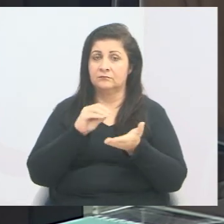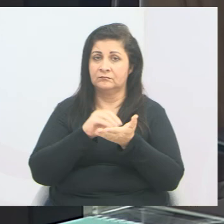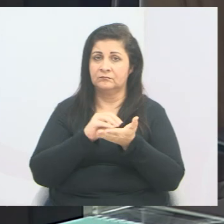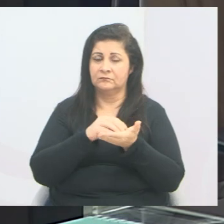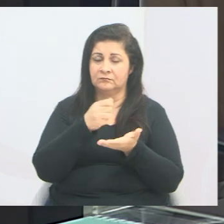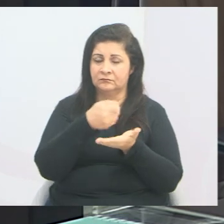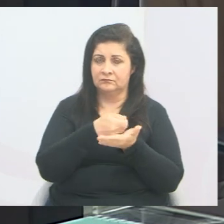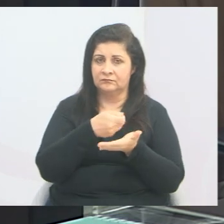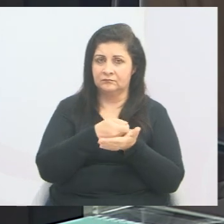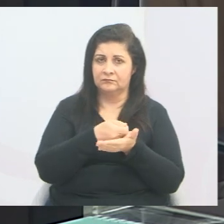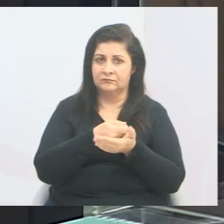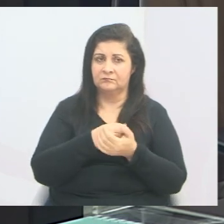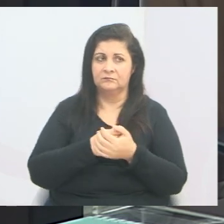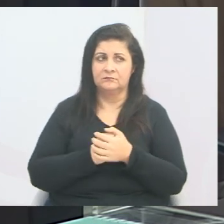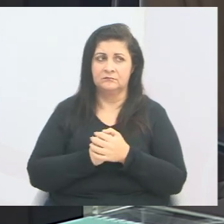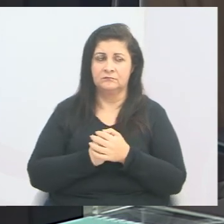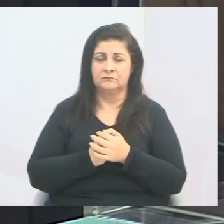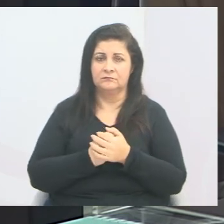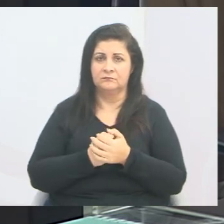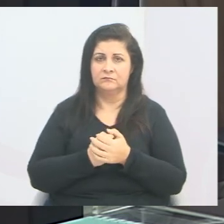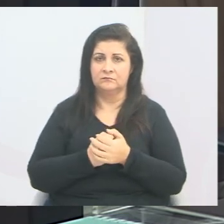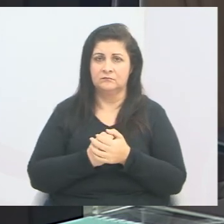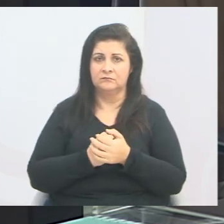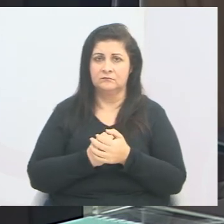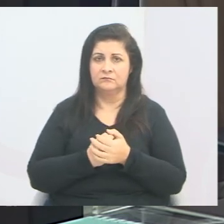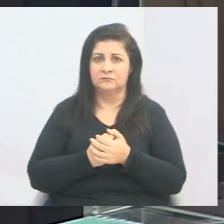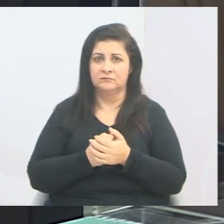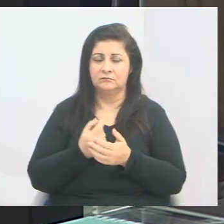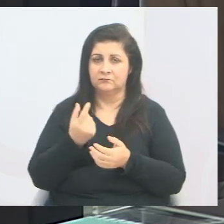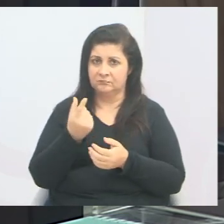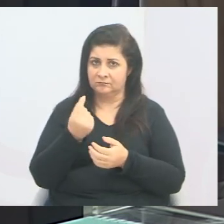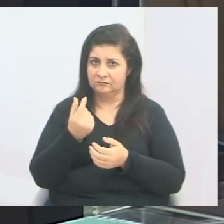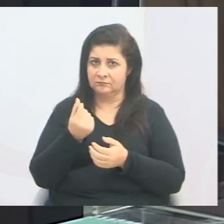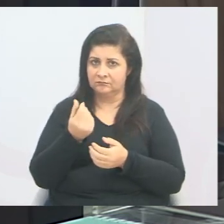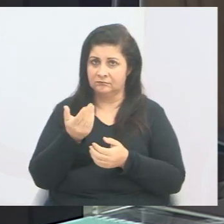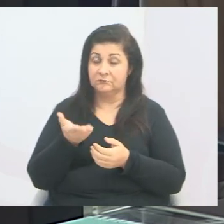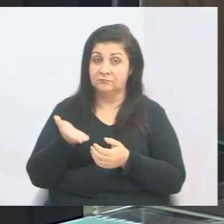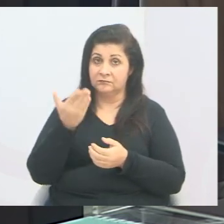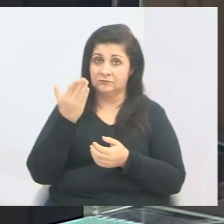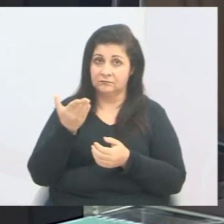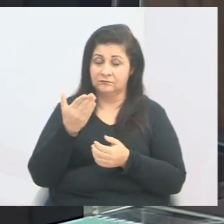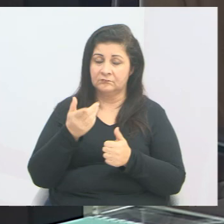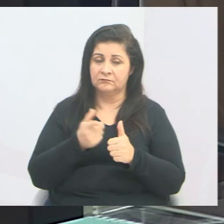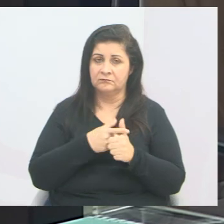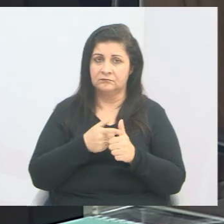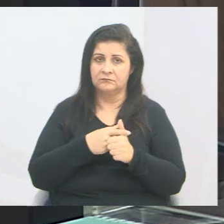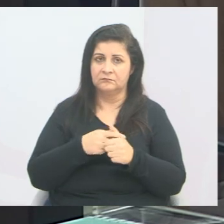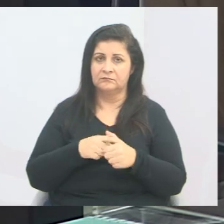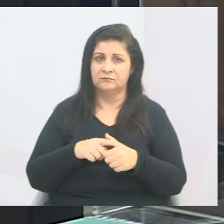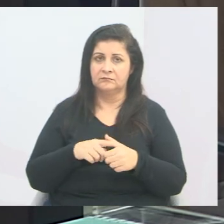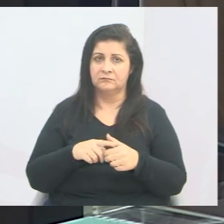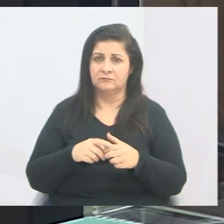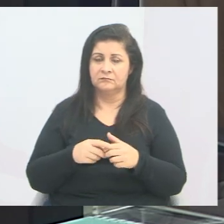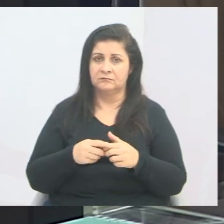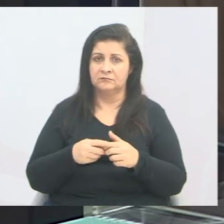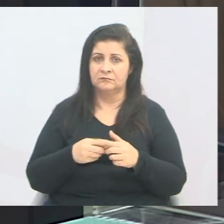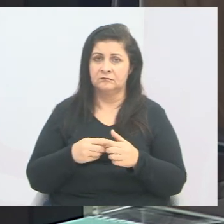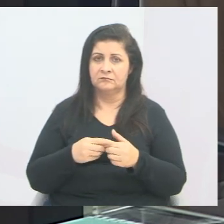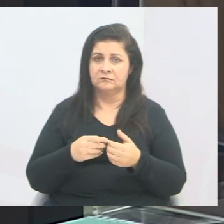tem, o valor está um valor alto, ou seja, né, uma dívida alta. E dentro